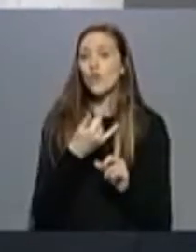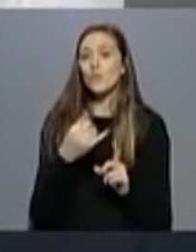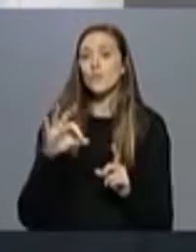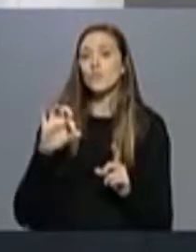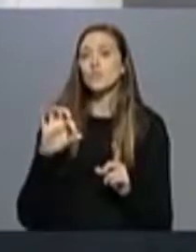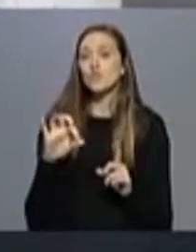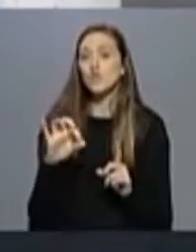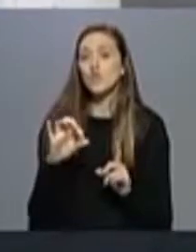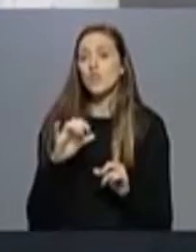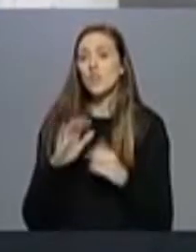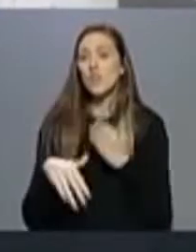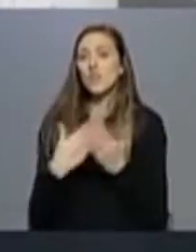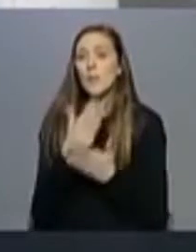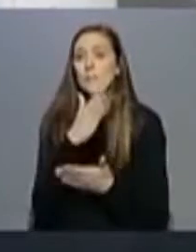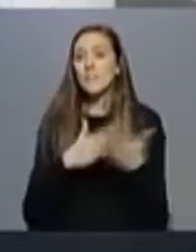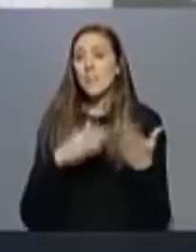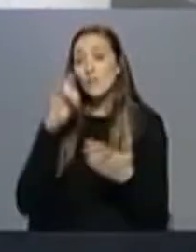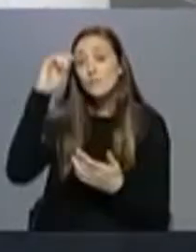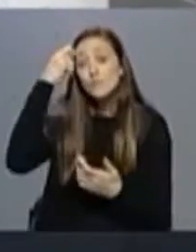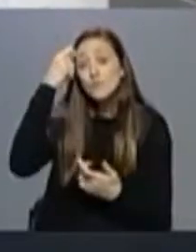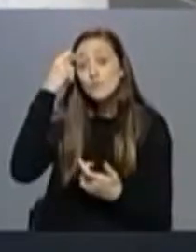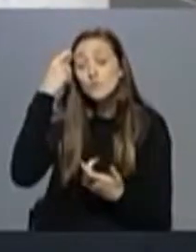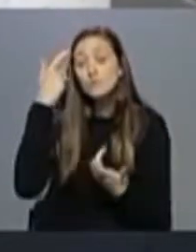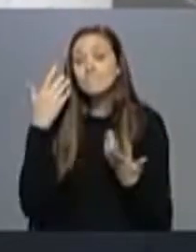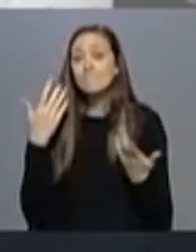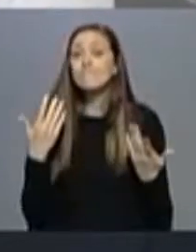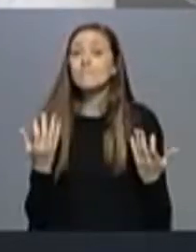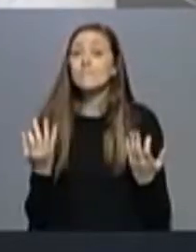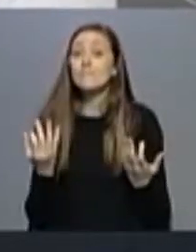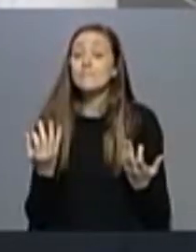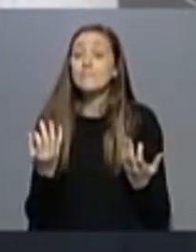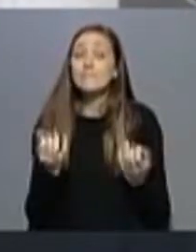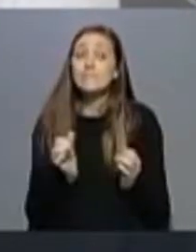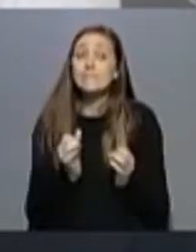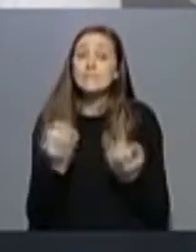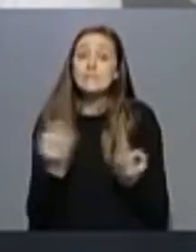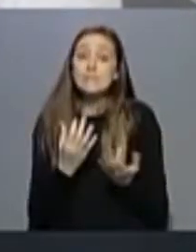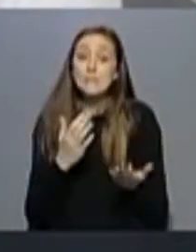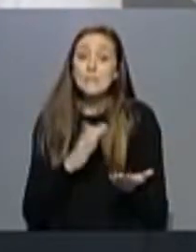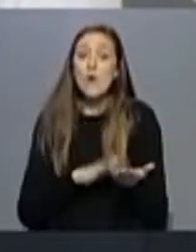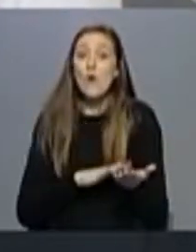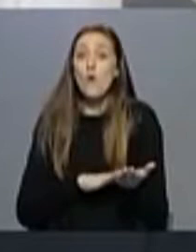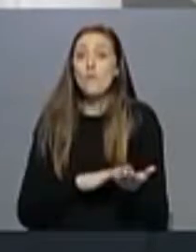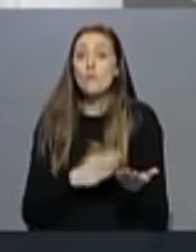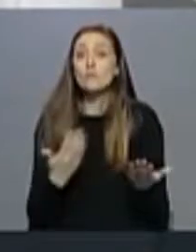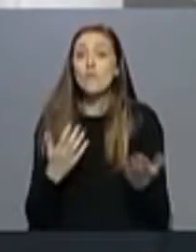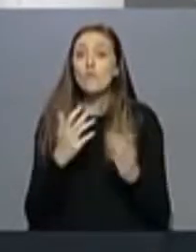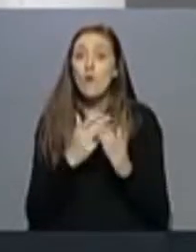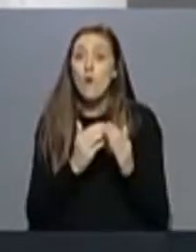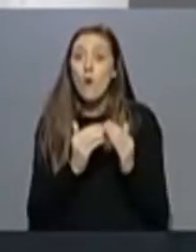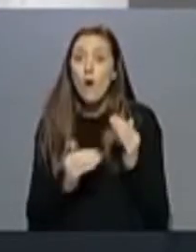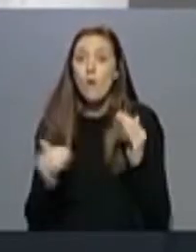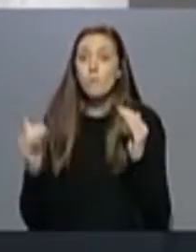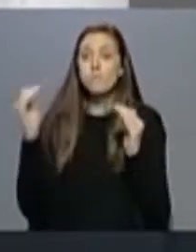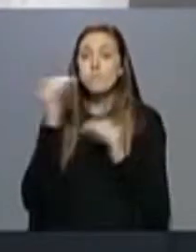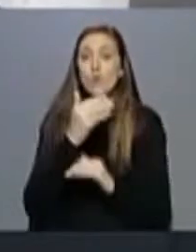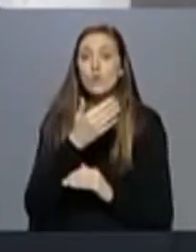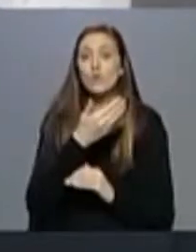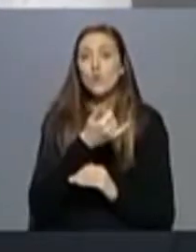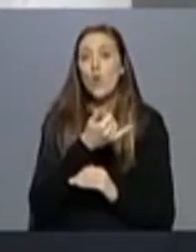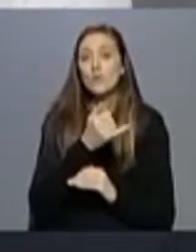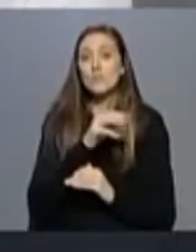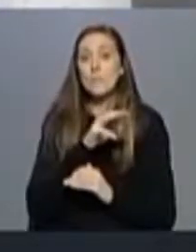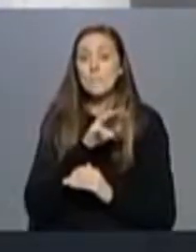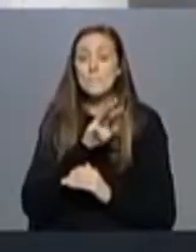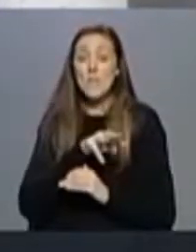dar metade do prejuízo que deu. Efetivamente, o que se comprovou foi que houve um aumento a mais de 12 milhões de euros, e